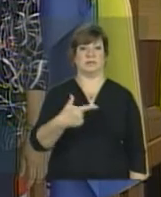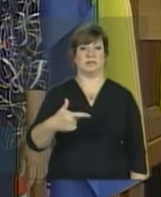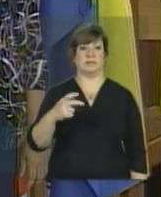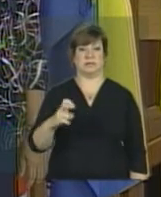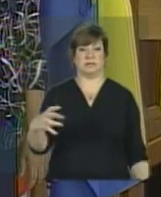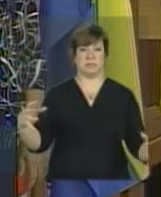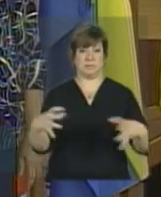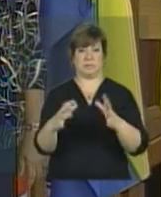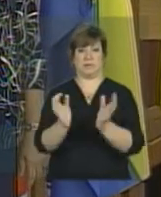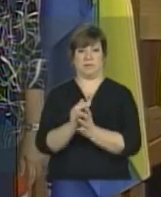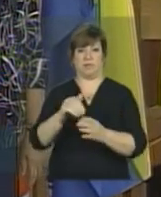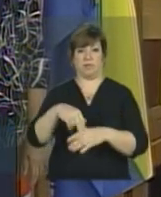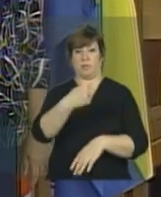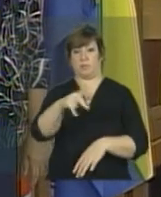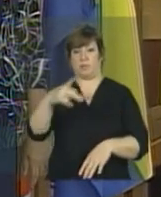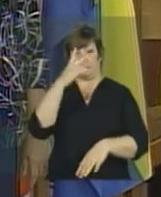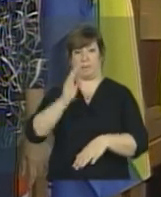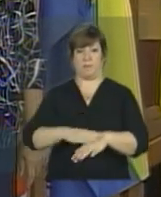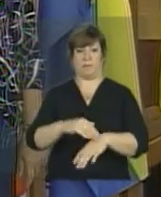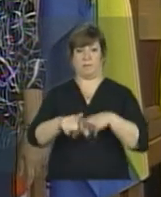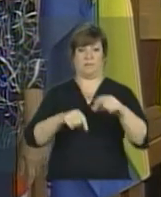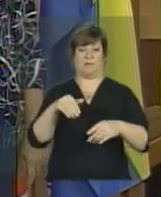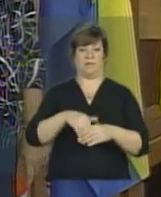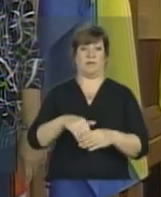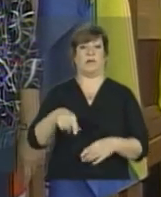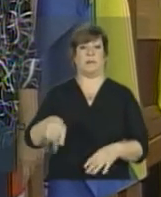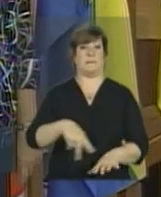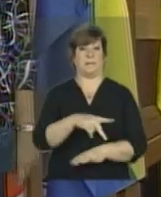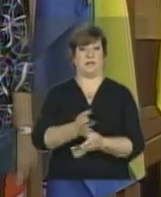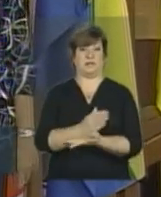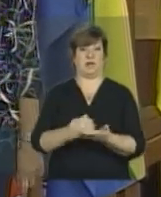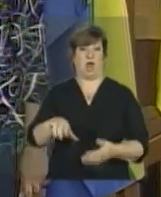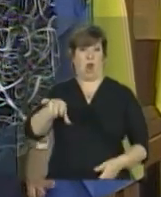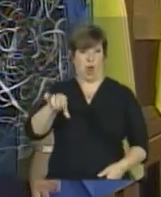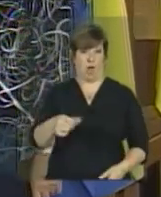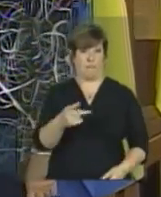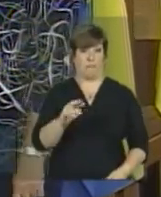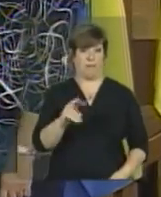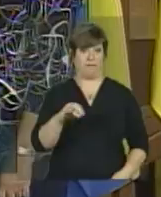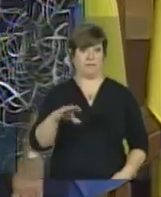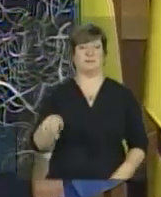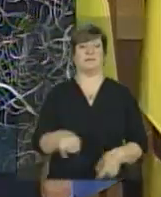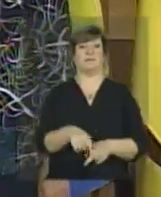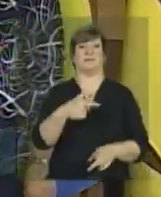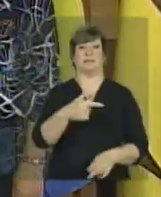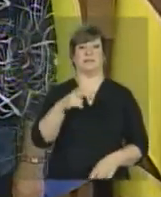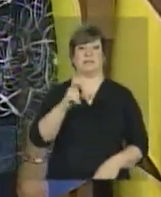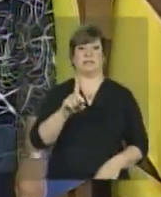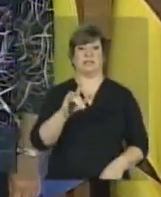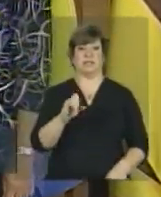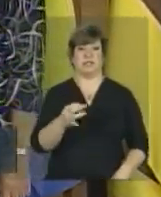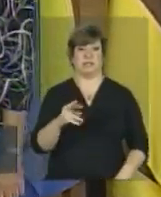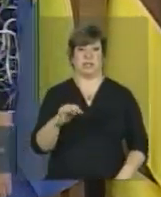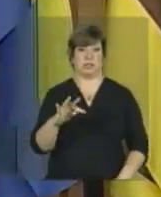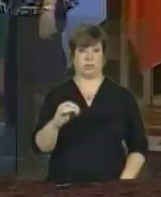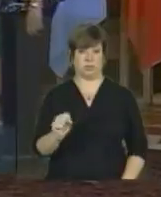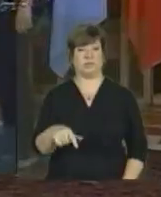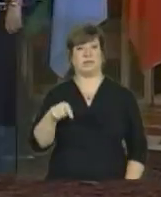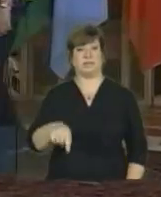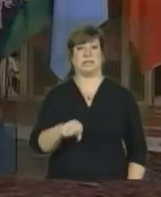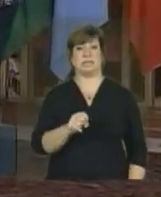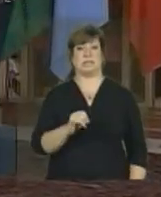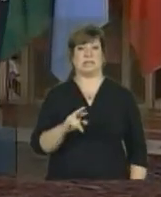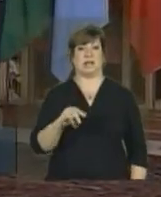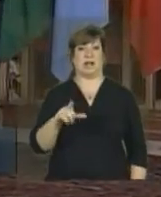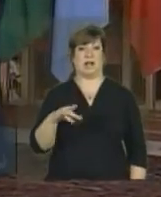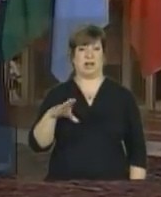membros eleitos pela população. O país é dividido em 9 províncias e 25 distritos. O Sri Lanka é